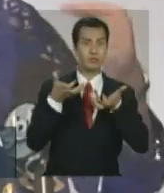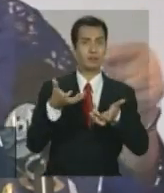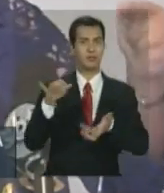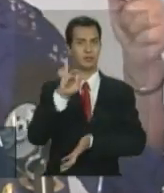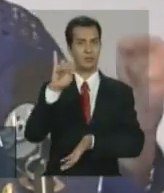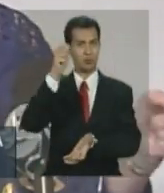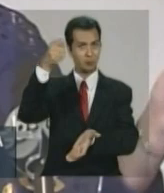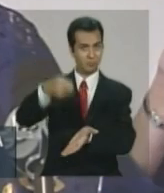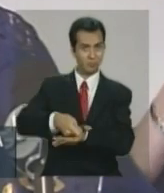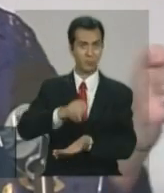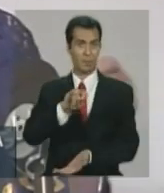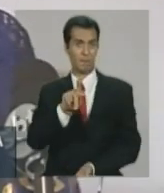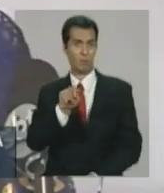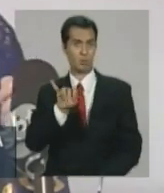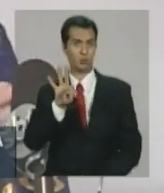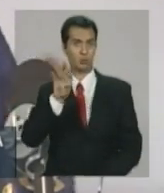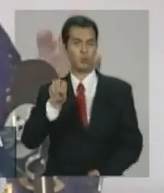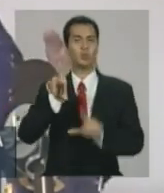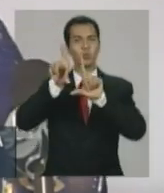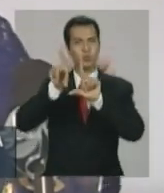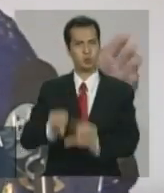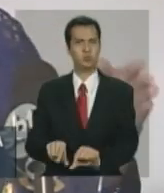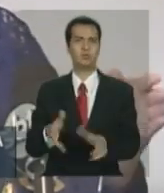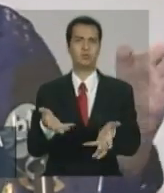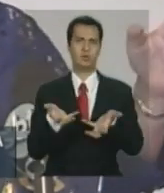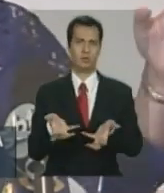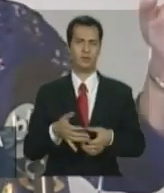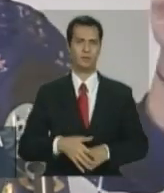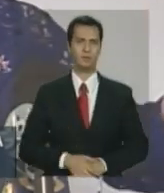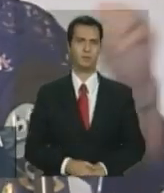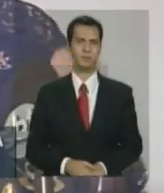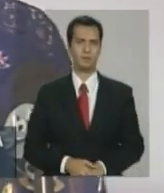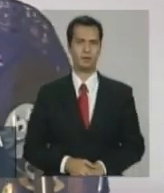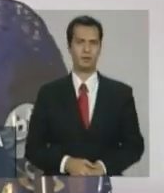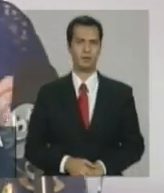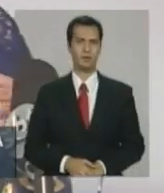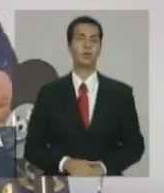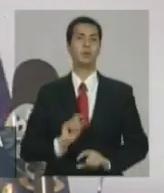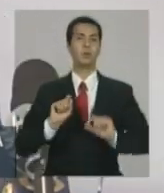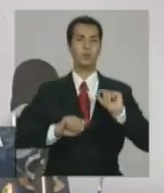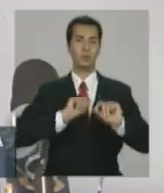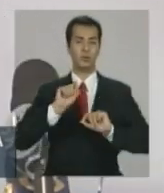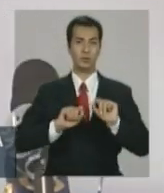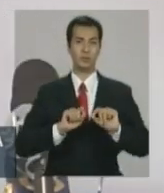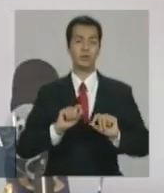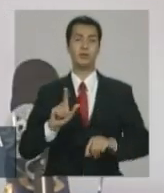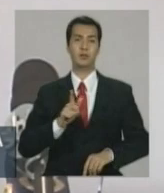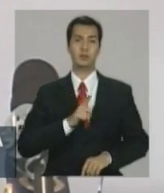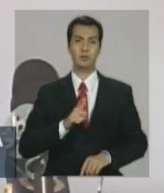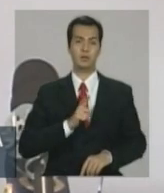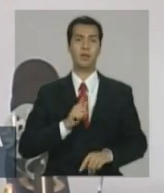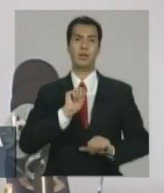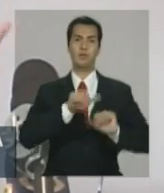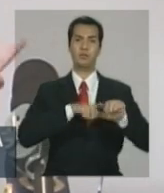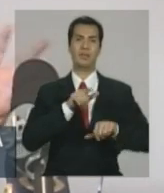tem vários interesses envolvidos na questão de uma reforma tributária,